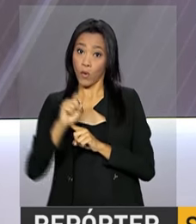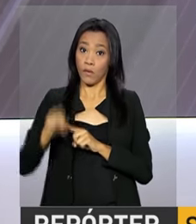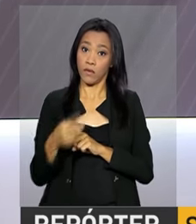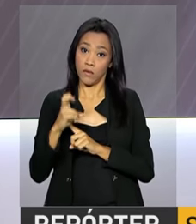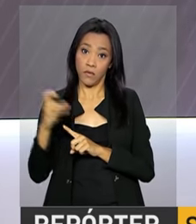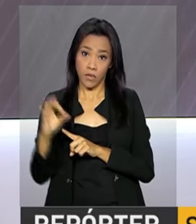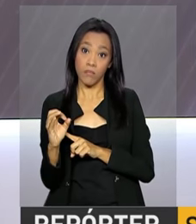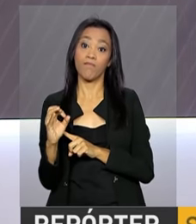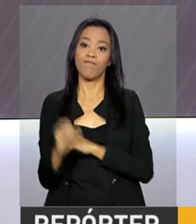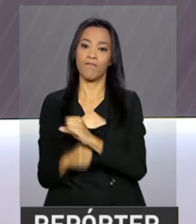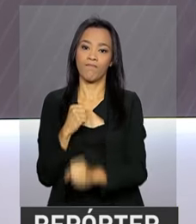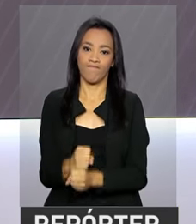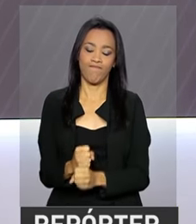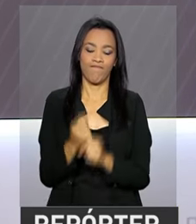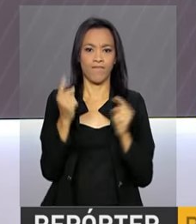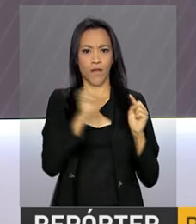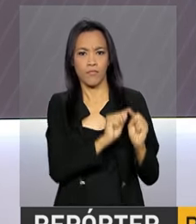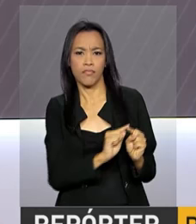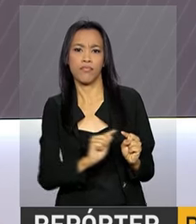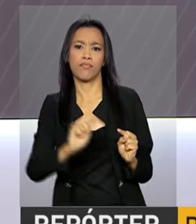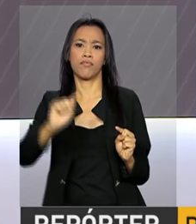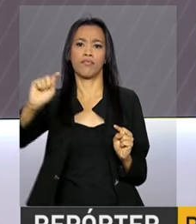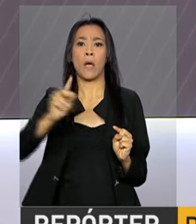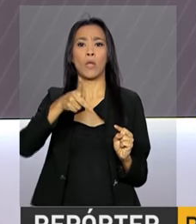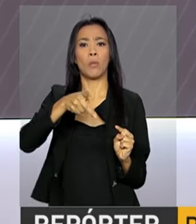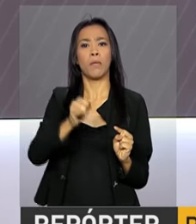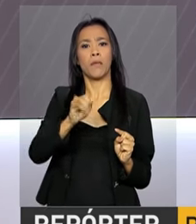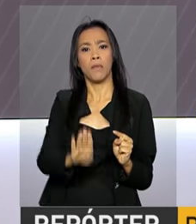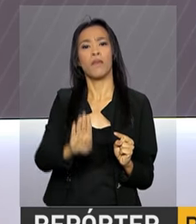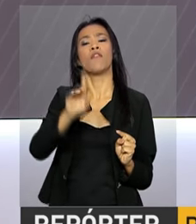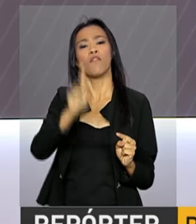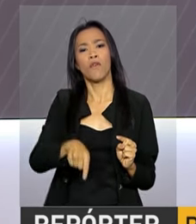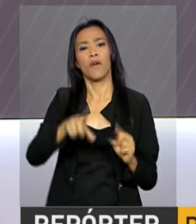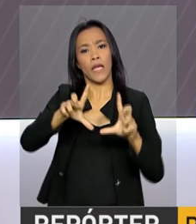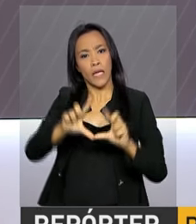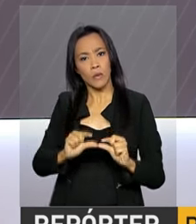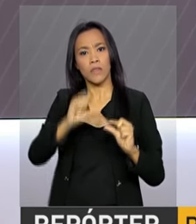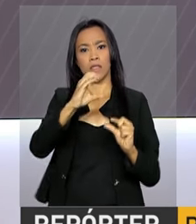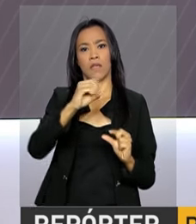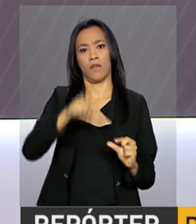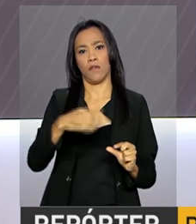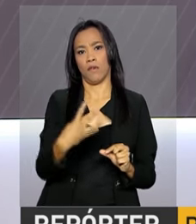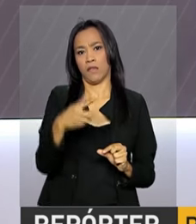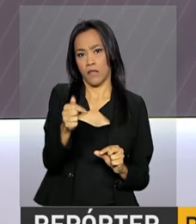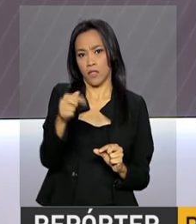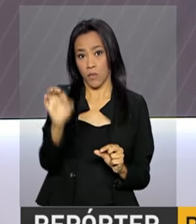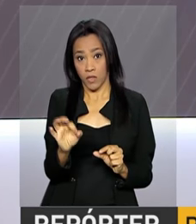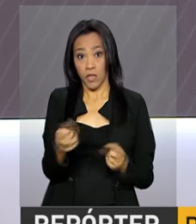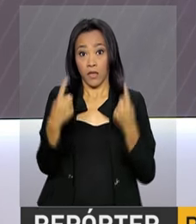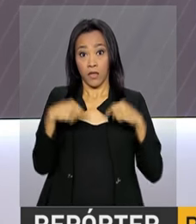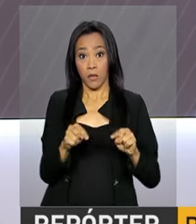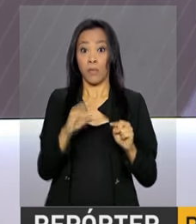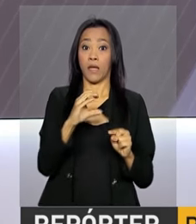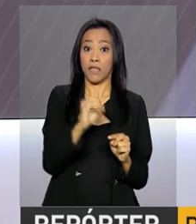ao ano. A projeção para crescimento do PIB foi reduzida de 0,47% para